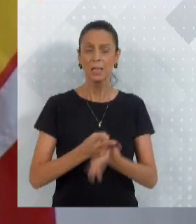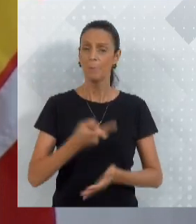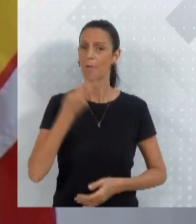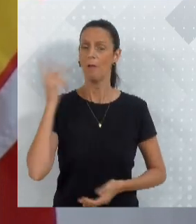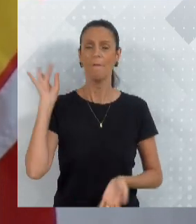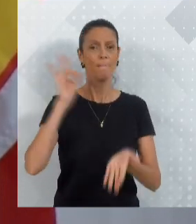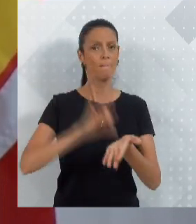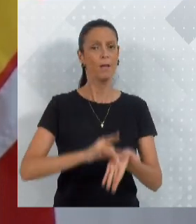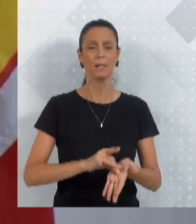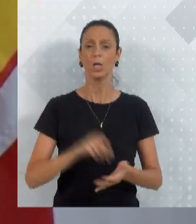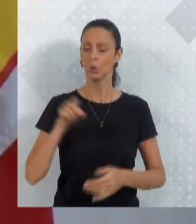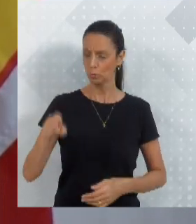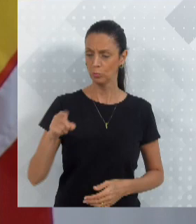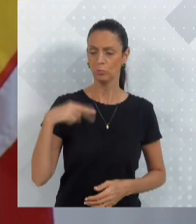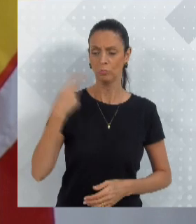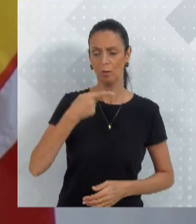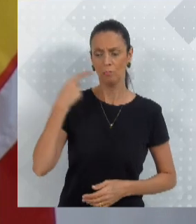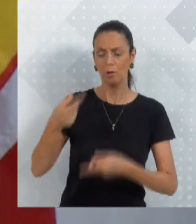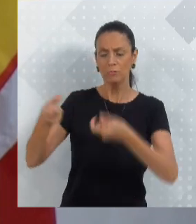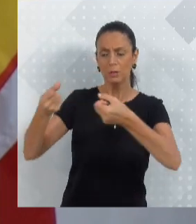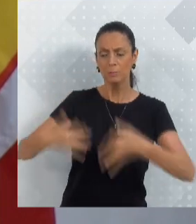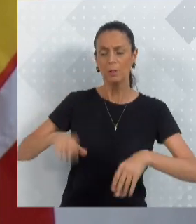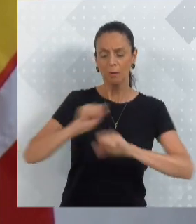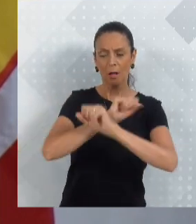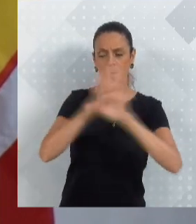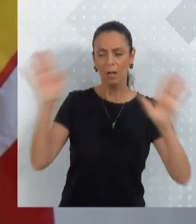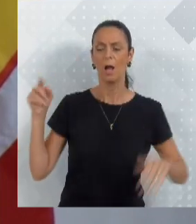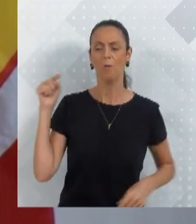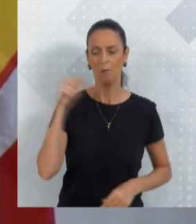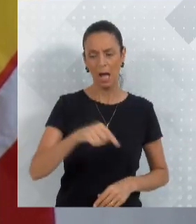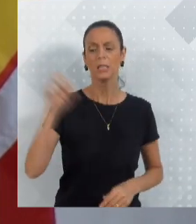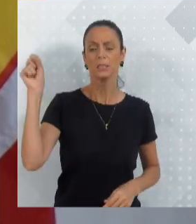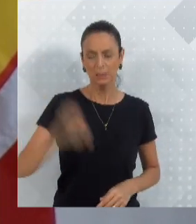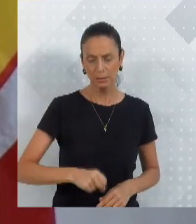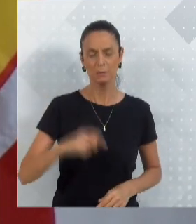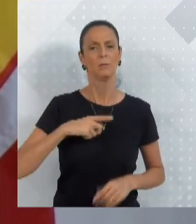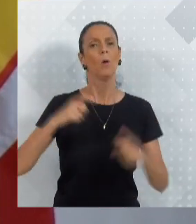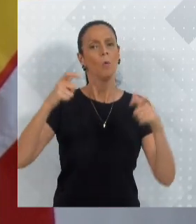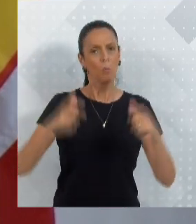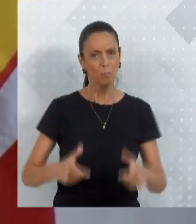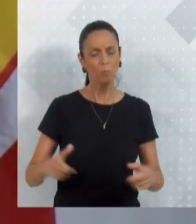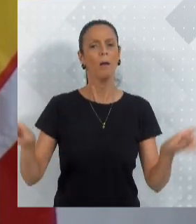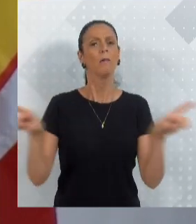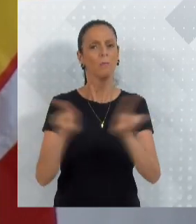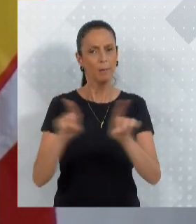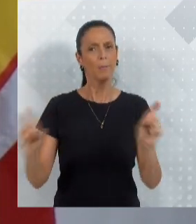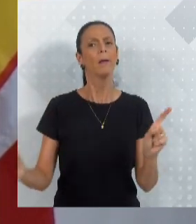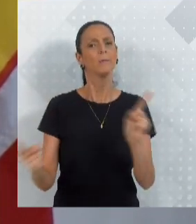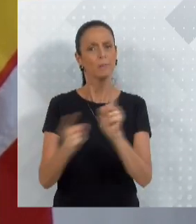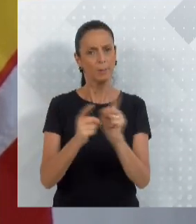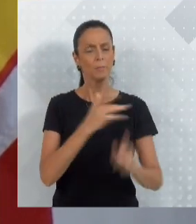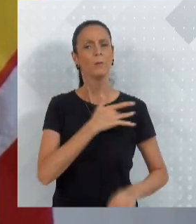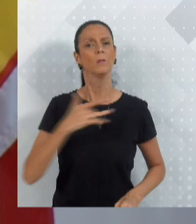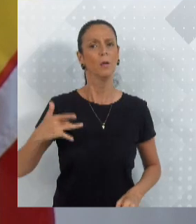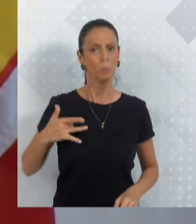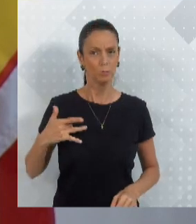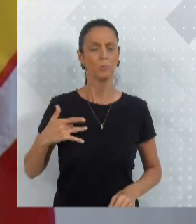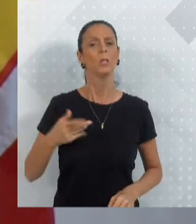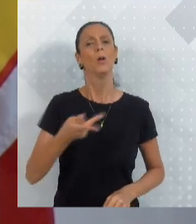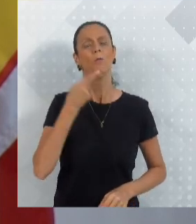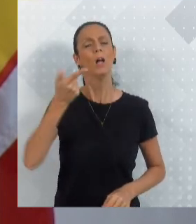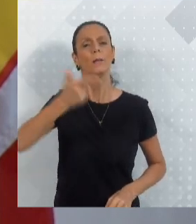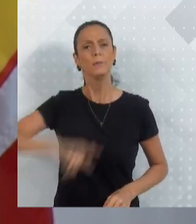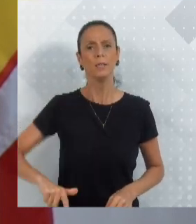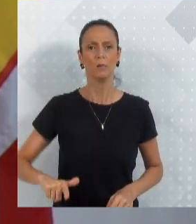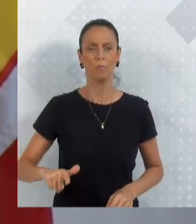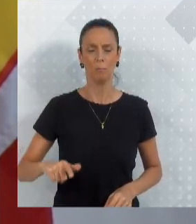a verdade é que Vossa Excelência sempre deixou claro que ali teria sim um espaço para também ter o atendimento à saúde. E repito,